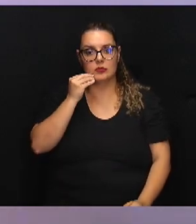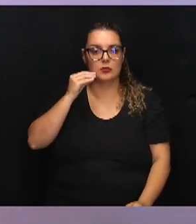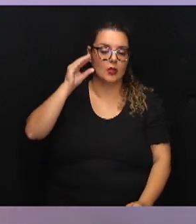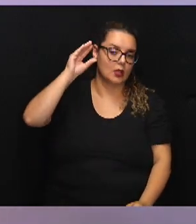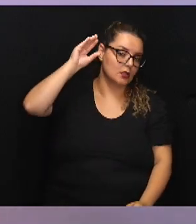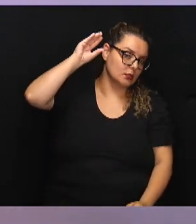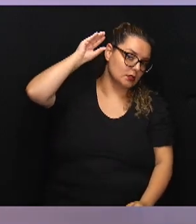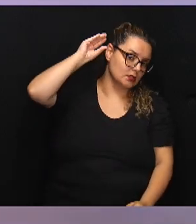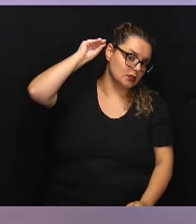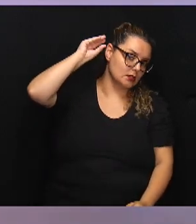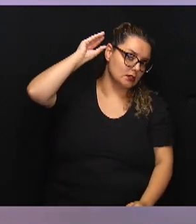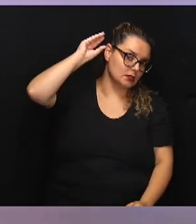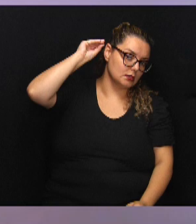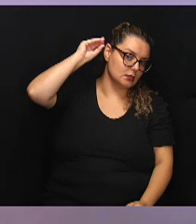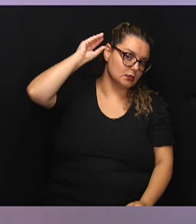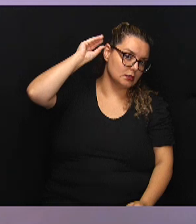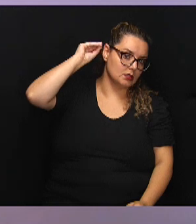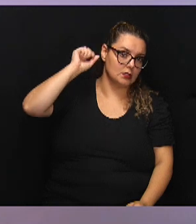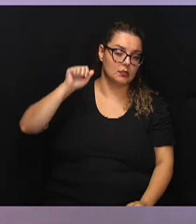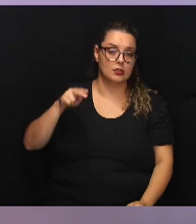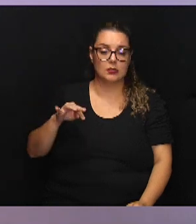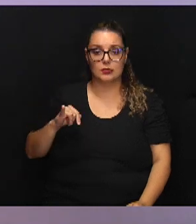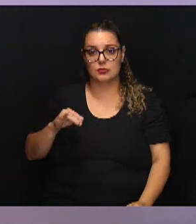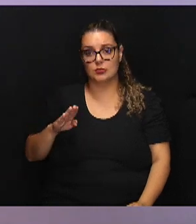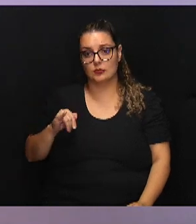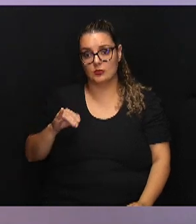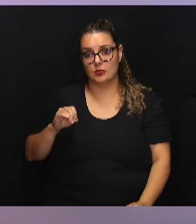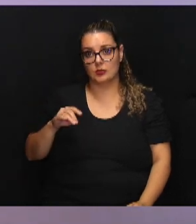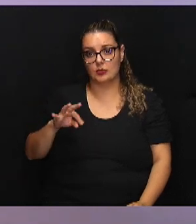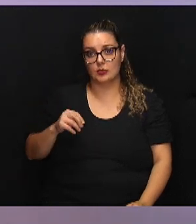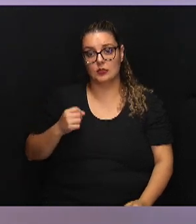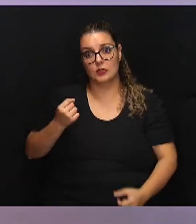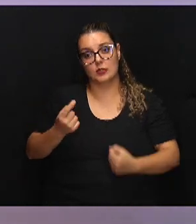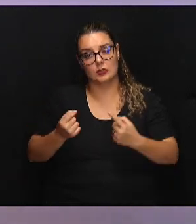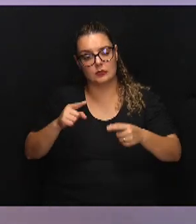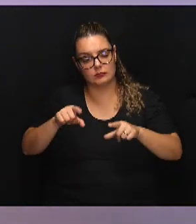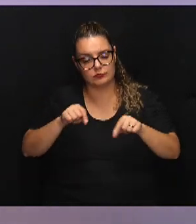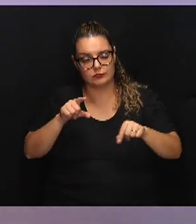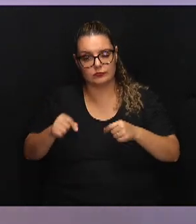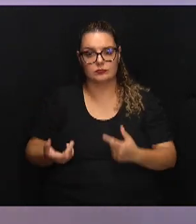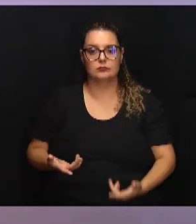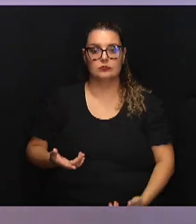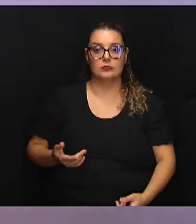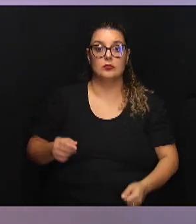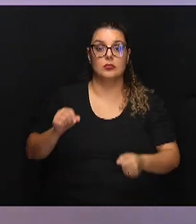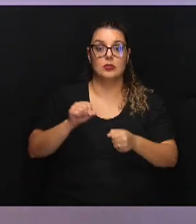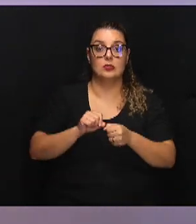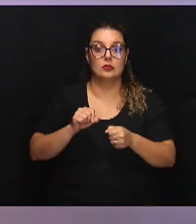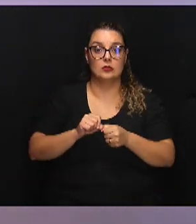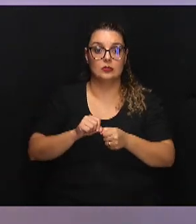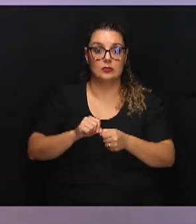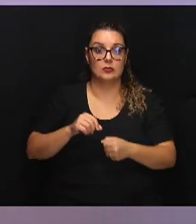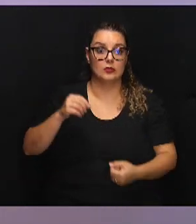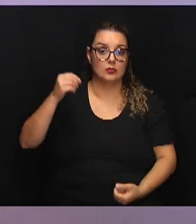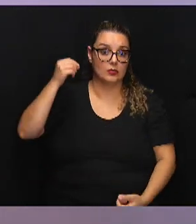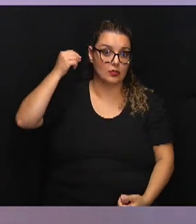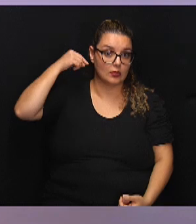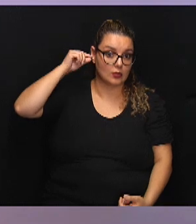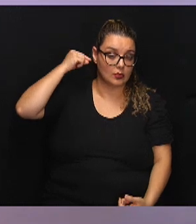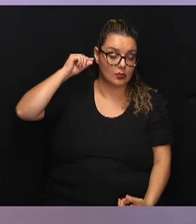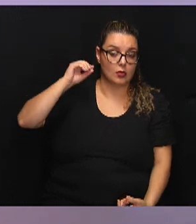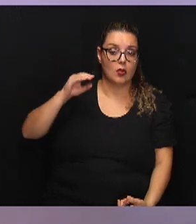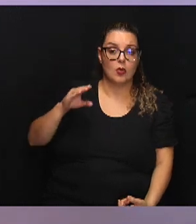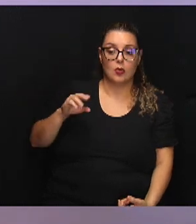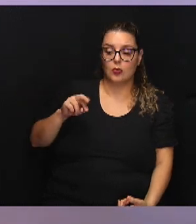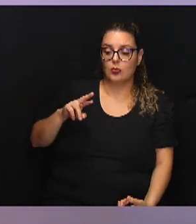gota, tá bom? Em alguns casos muito selecionados, a gente faz curativo dentro do canal do ouvido